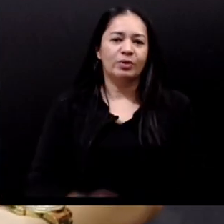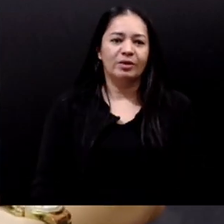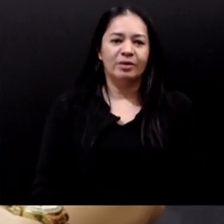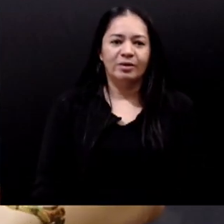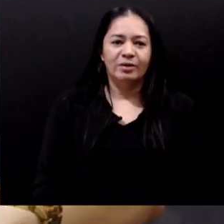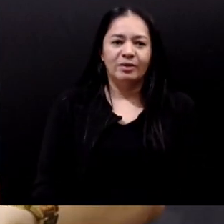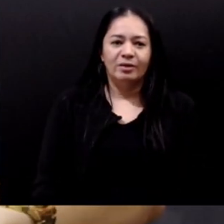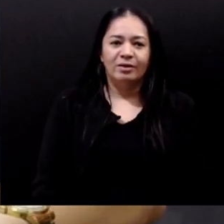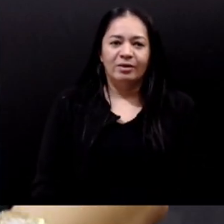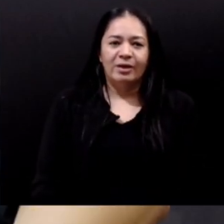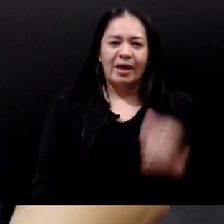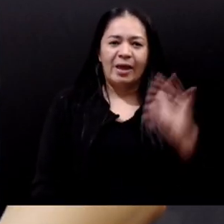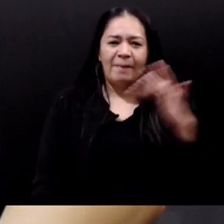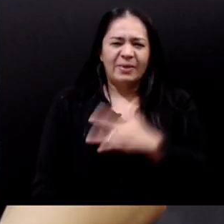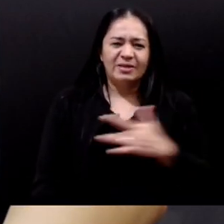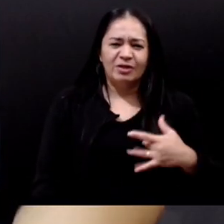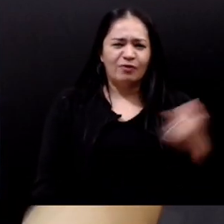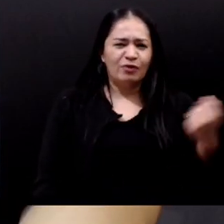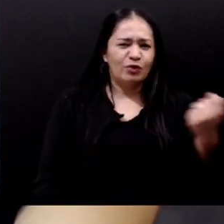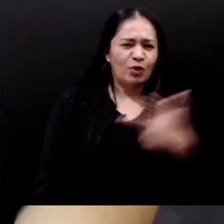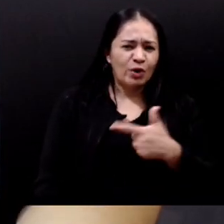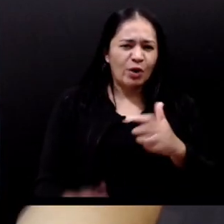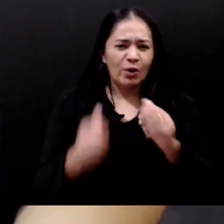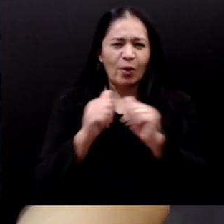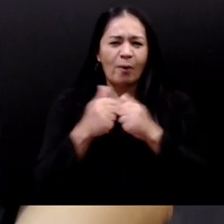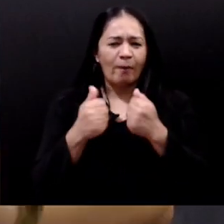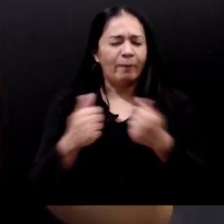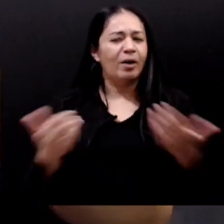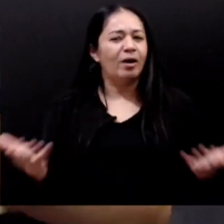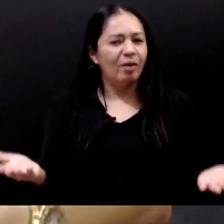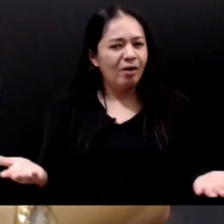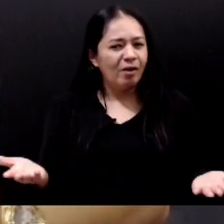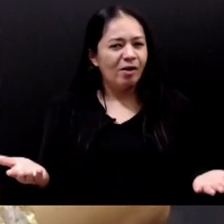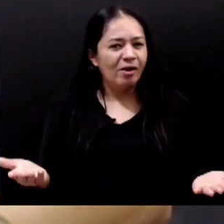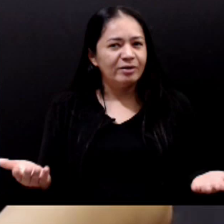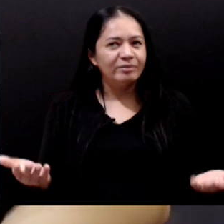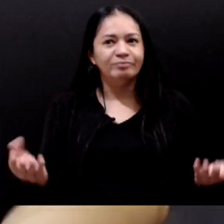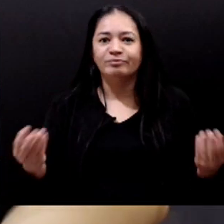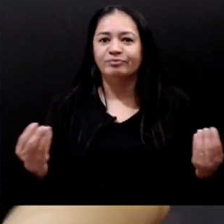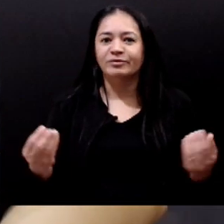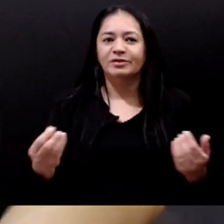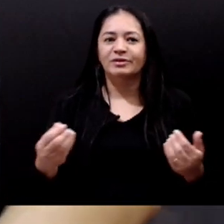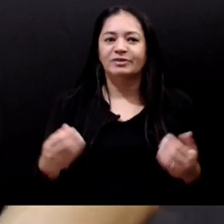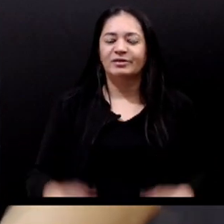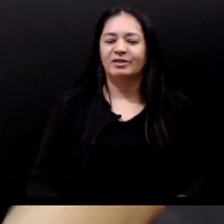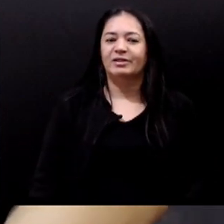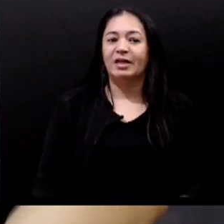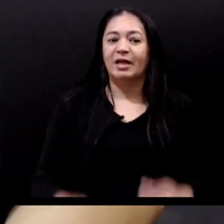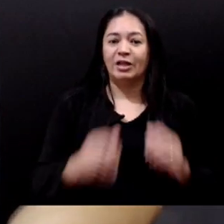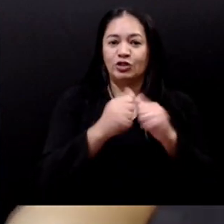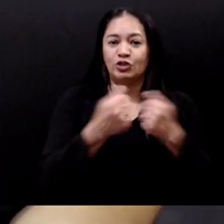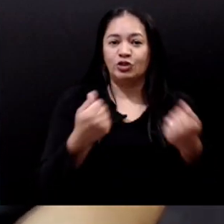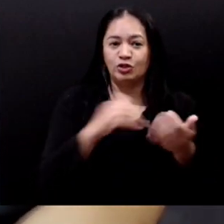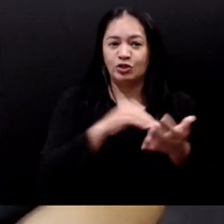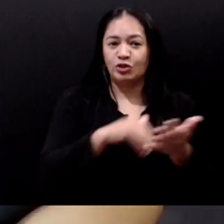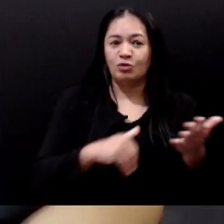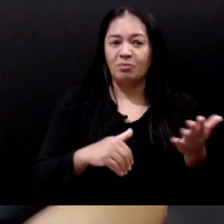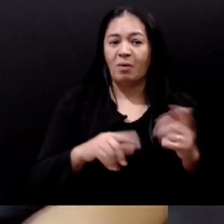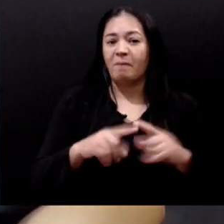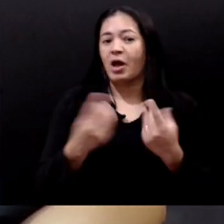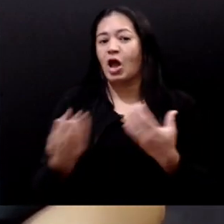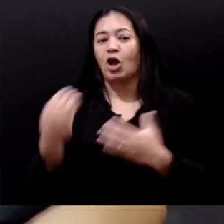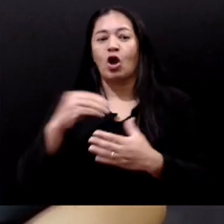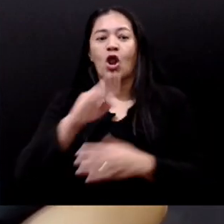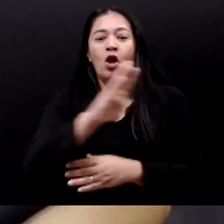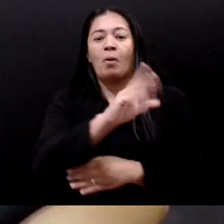o pãozinho? Pois é. Será que não vai ser lá um ultraprocessado, uma barrinha Aham. proteica,